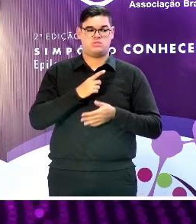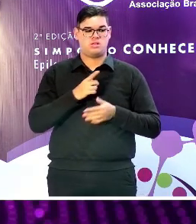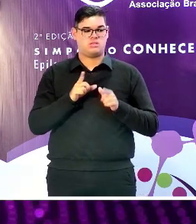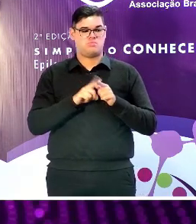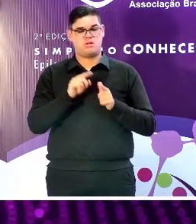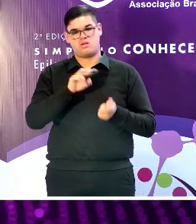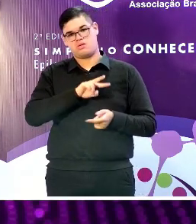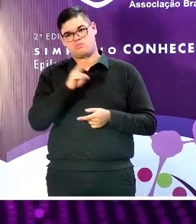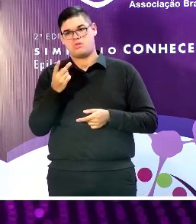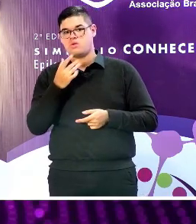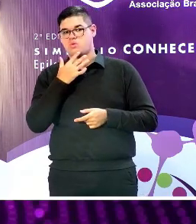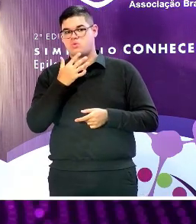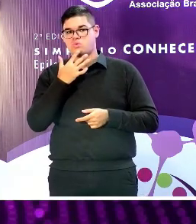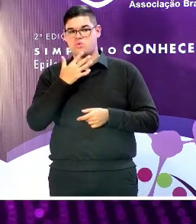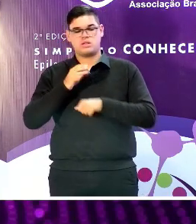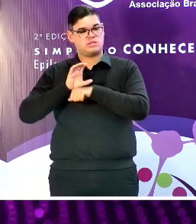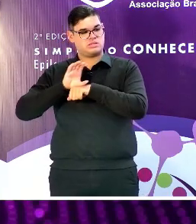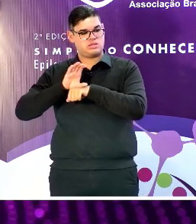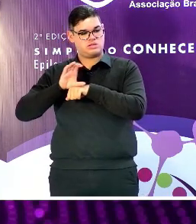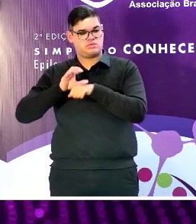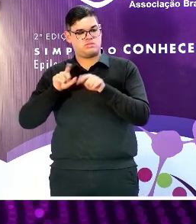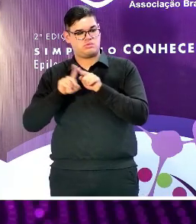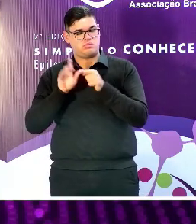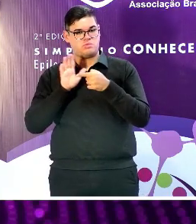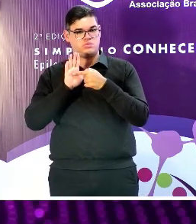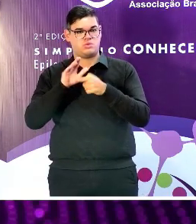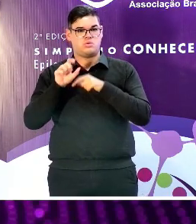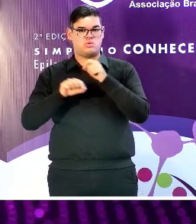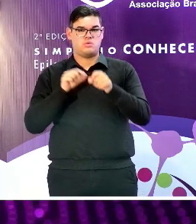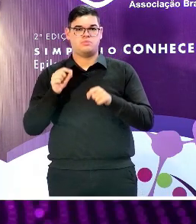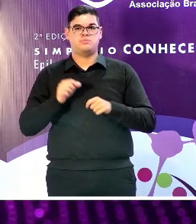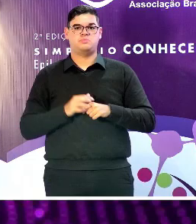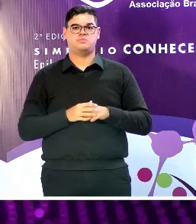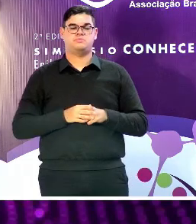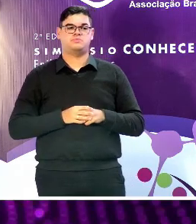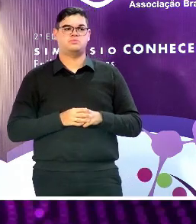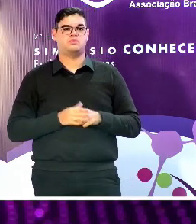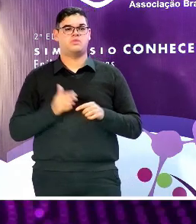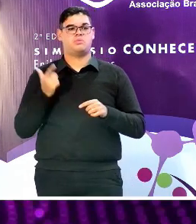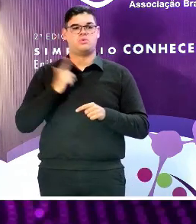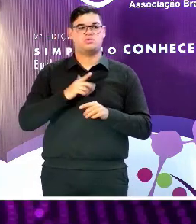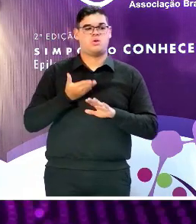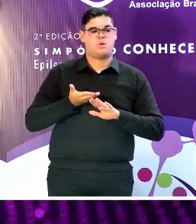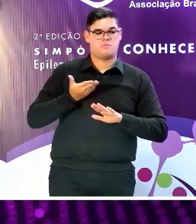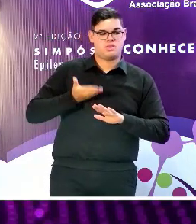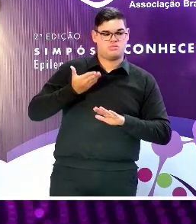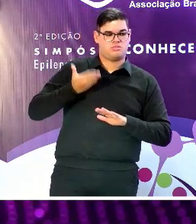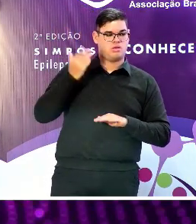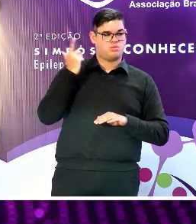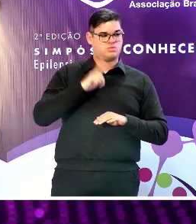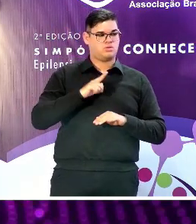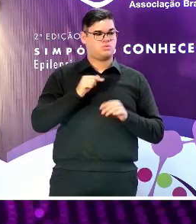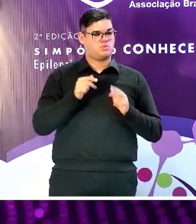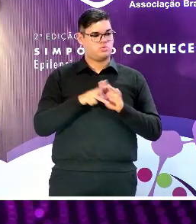a BD15, mostrando que esse composto também conseguiu aumentar esse potencial elétrico